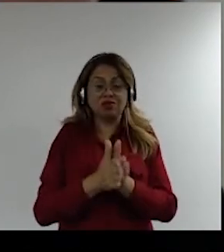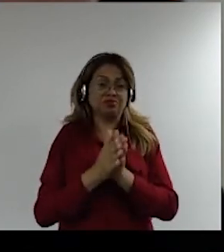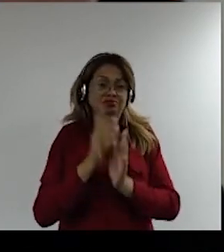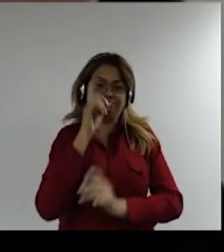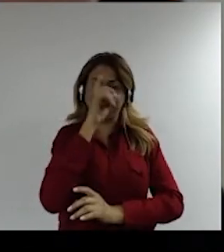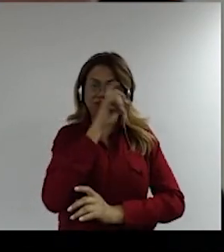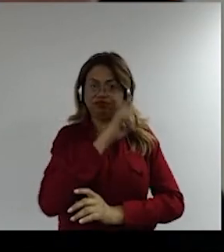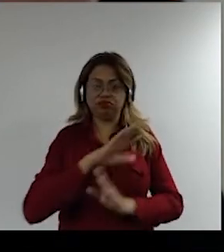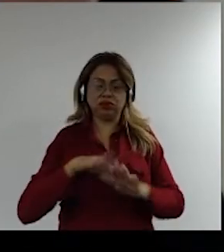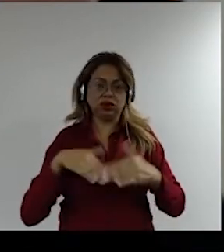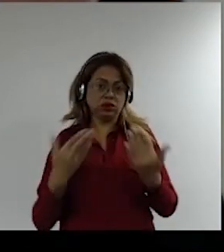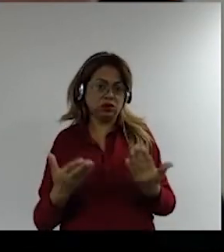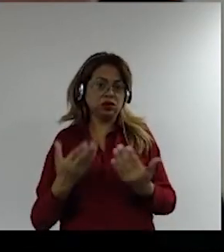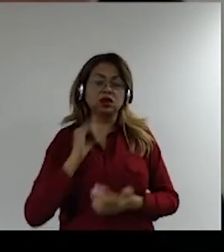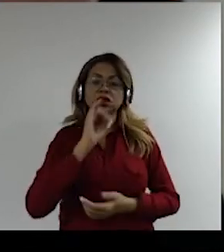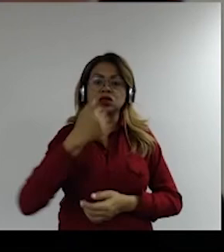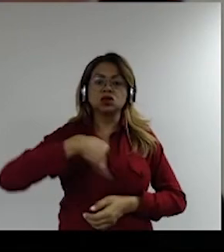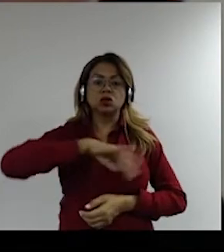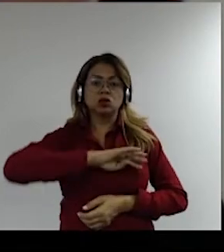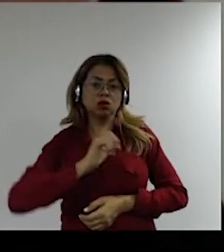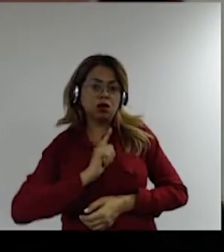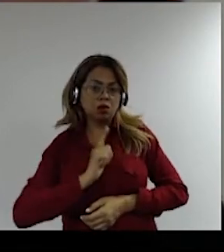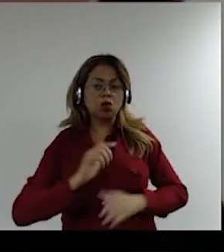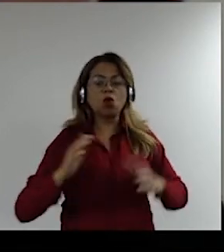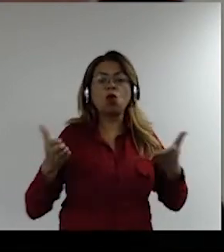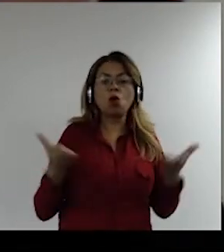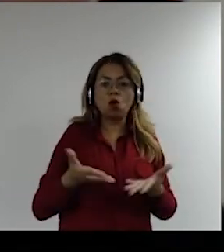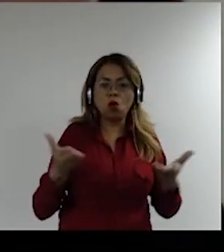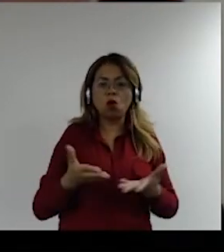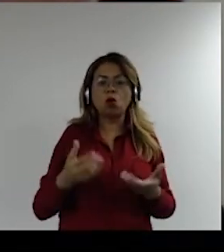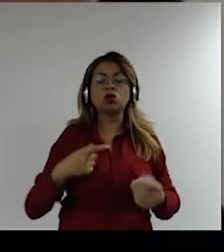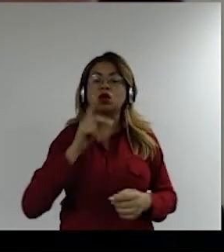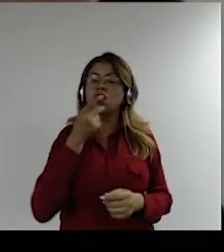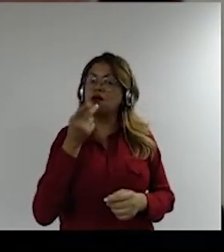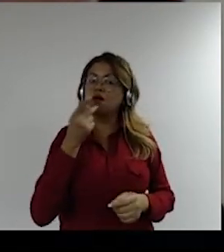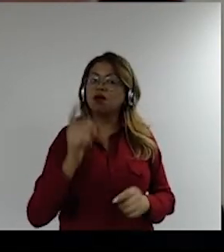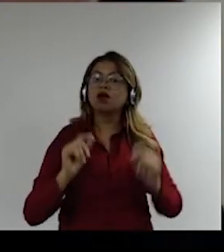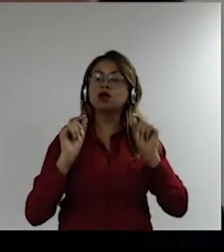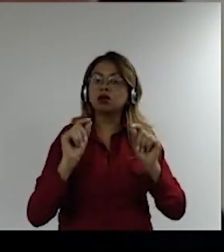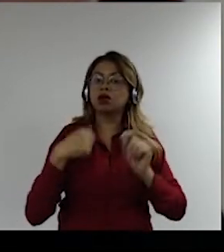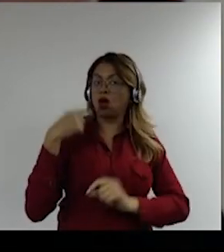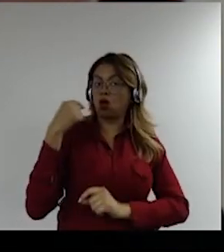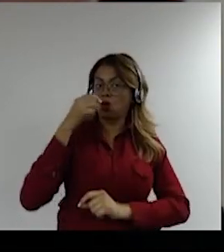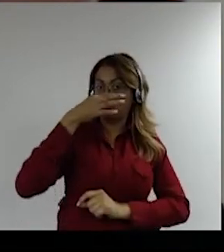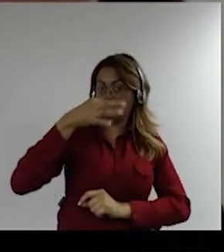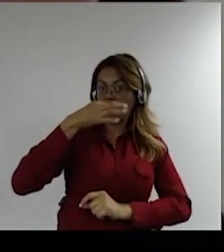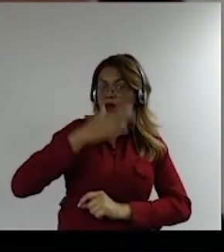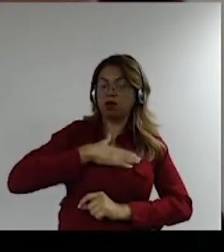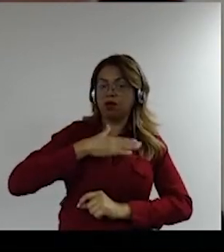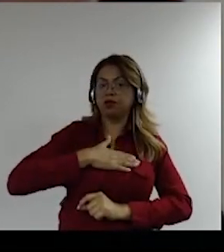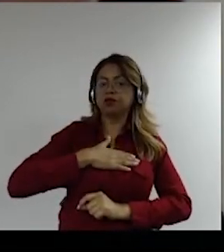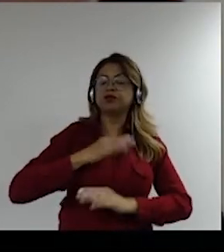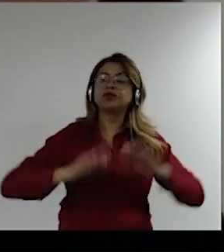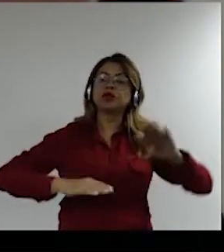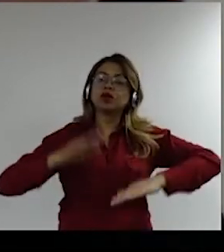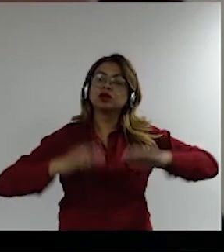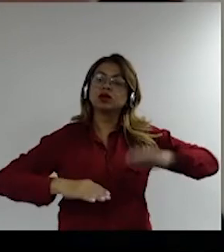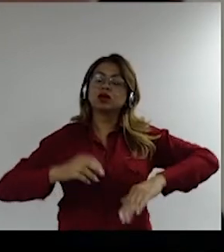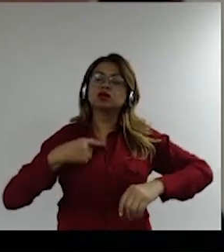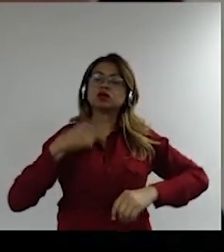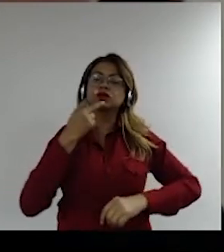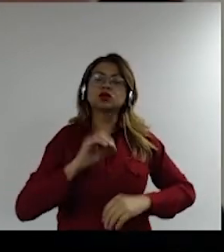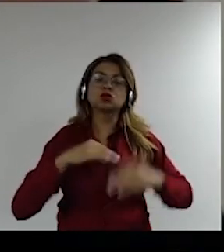se nós temos hoje, e aí eu digo que isso o que eu penso, no futuro próximo, talvez, há um